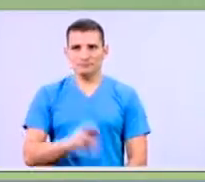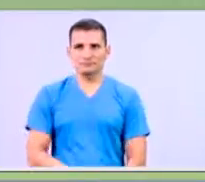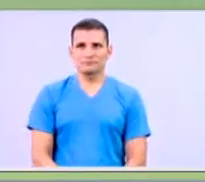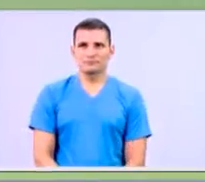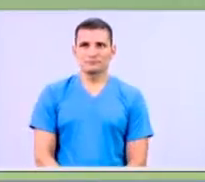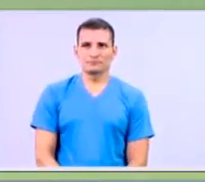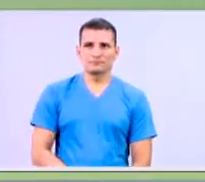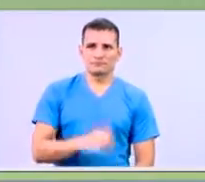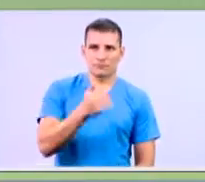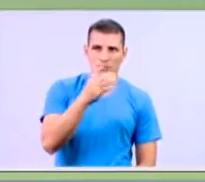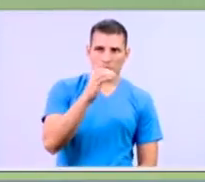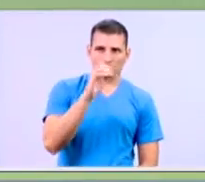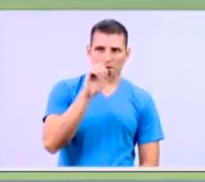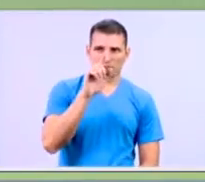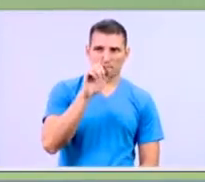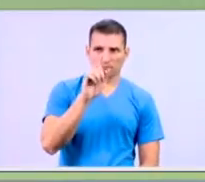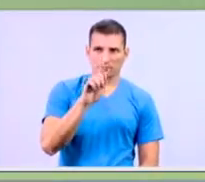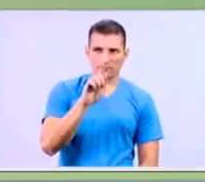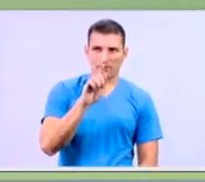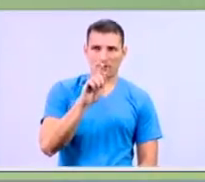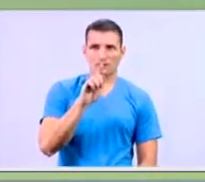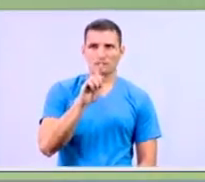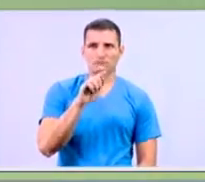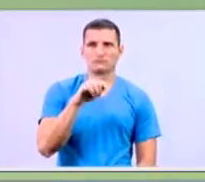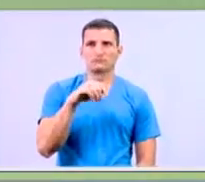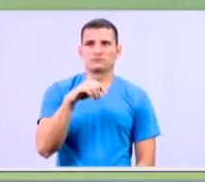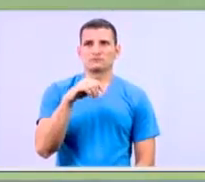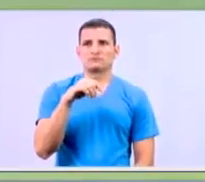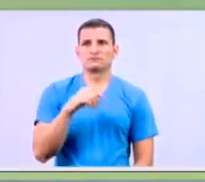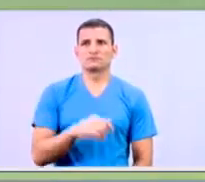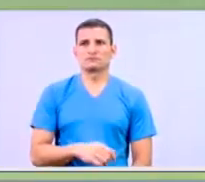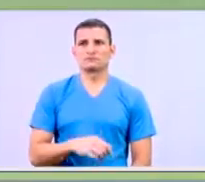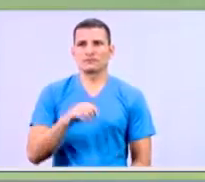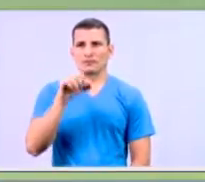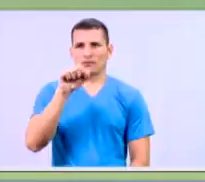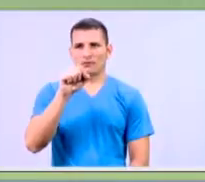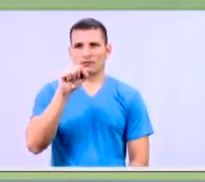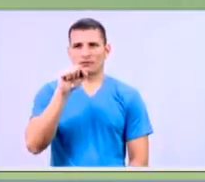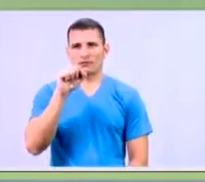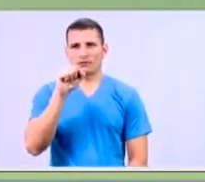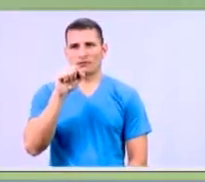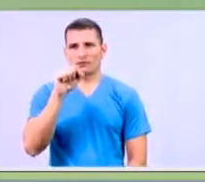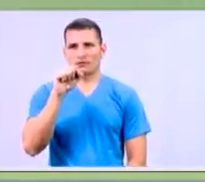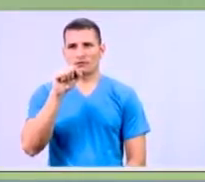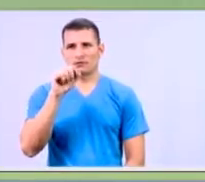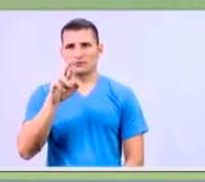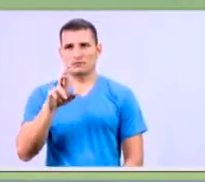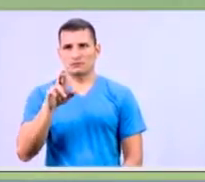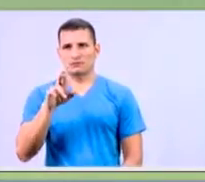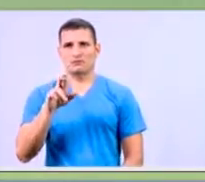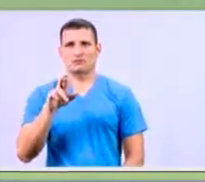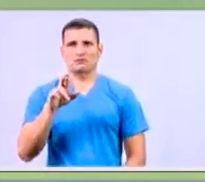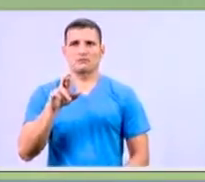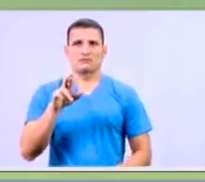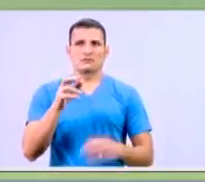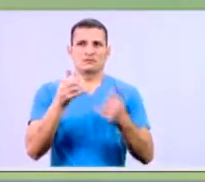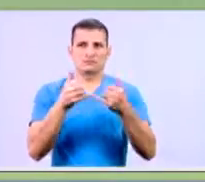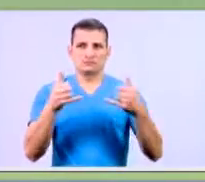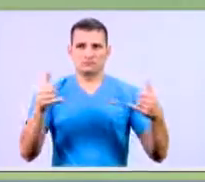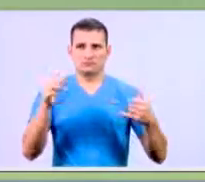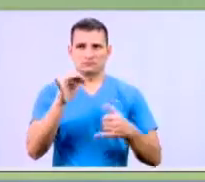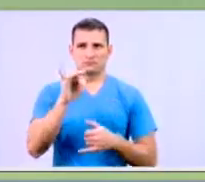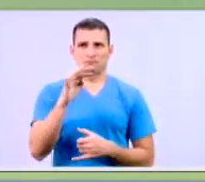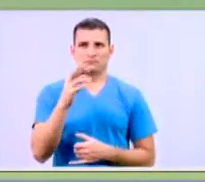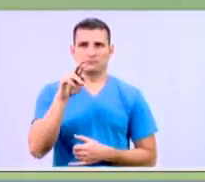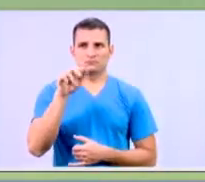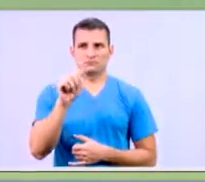em 10 gigabits e trabalha, no caso o SR, trabalha com fibras óticas multimodo. E